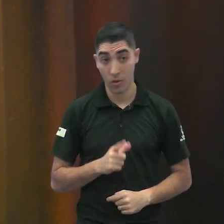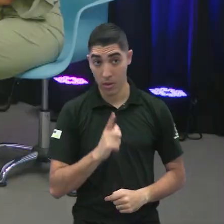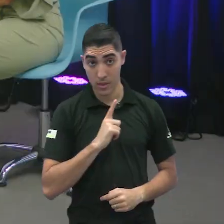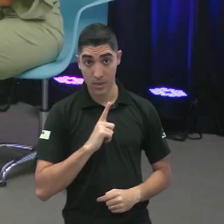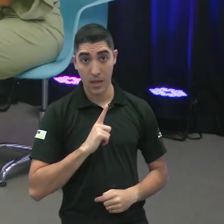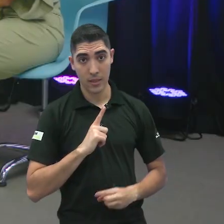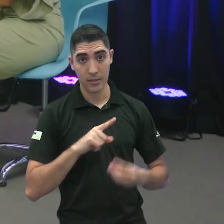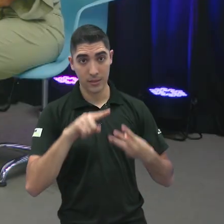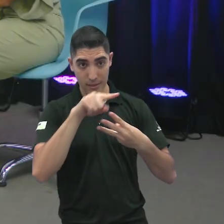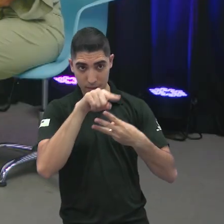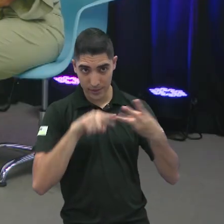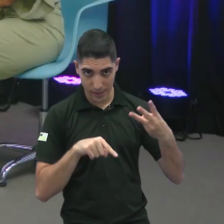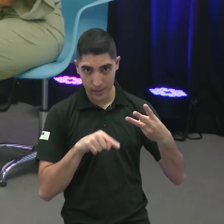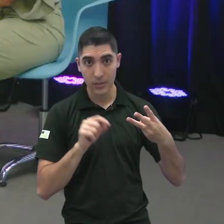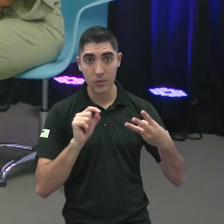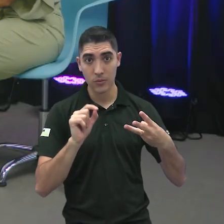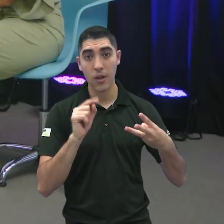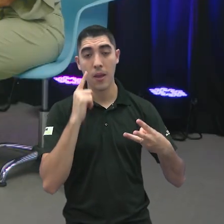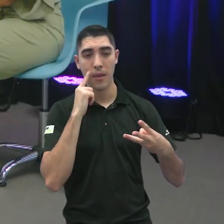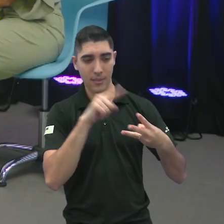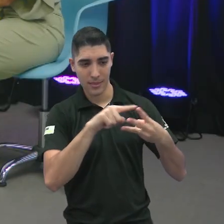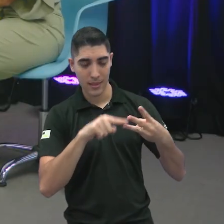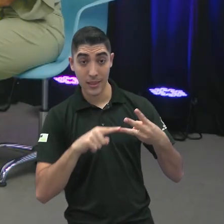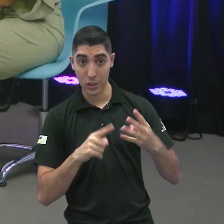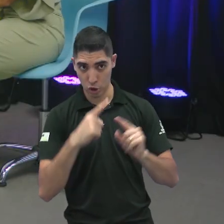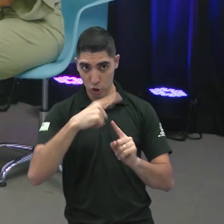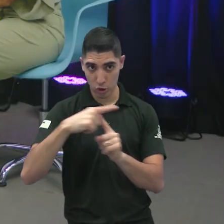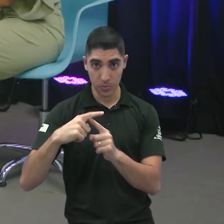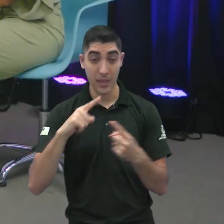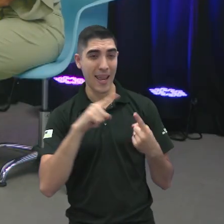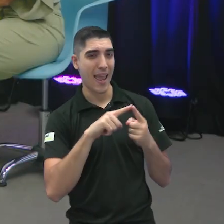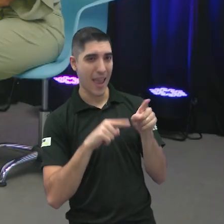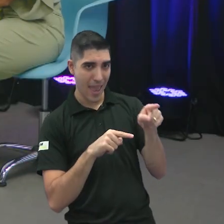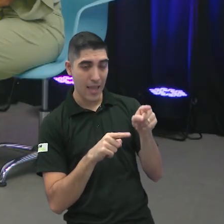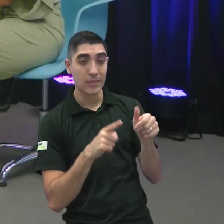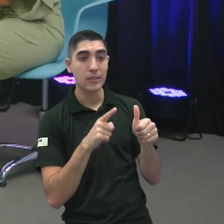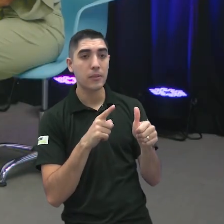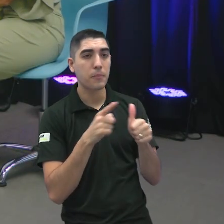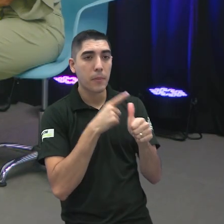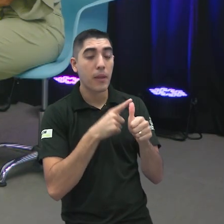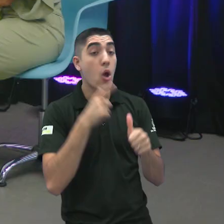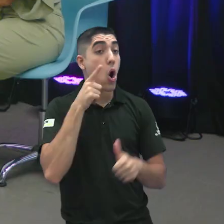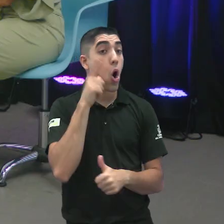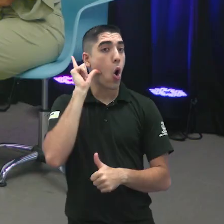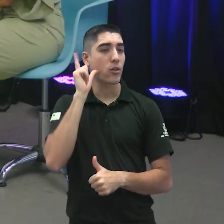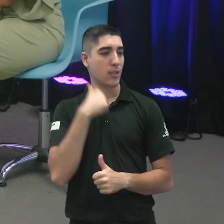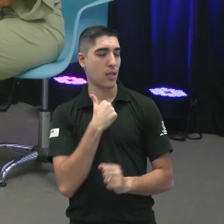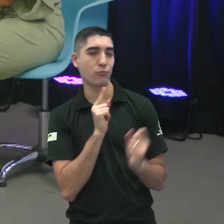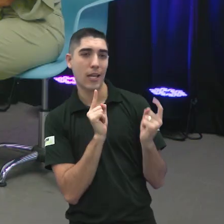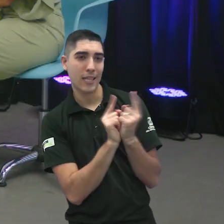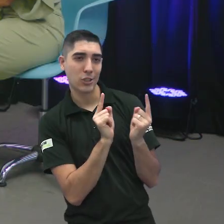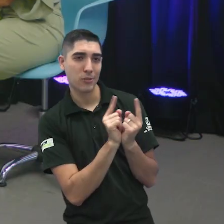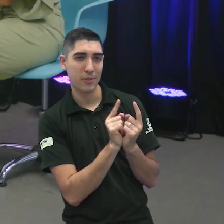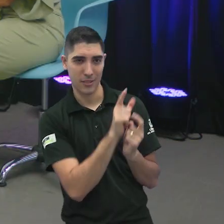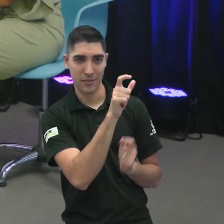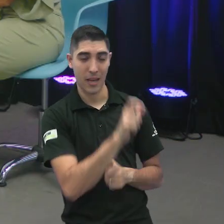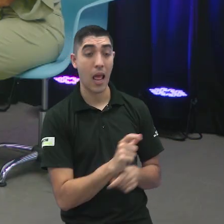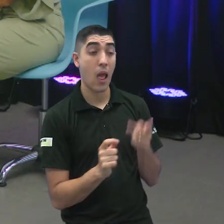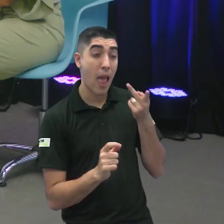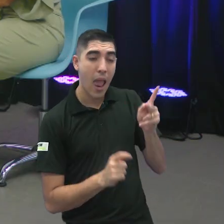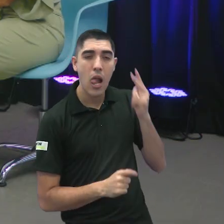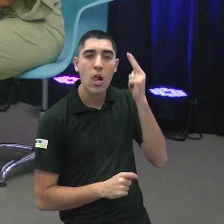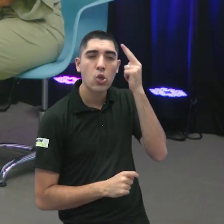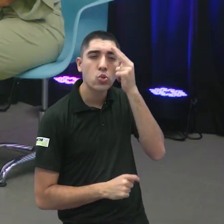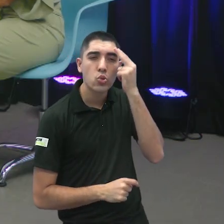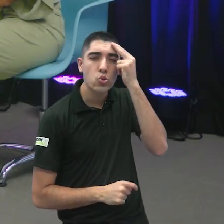Nós temos aqui 3 peças. Aham. Essa peça que eu estava construindo foi inspirada numa paciente de ontem. Uma paciente